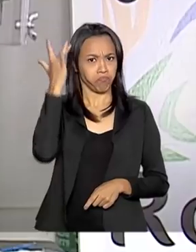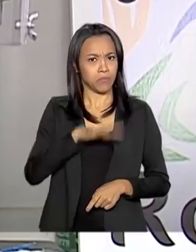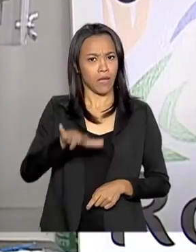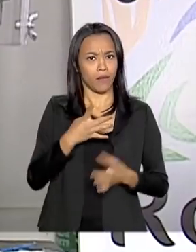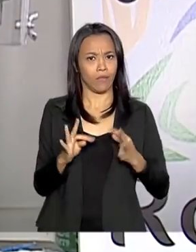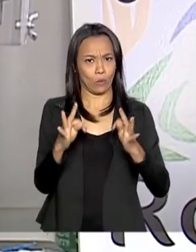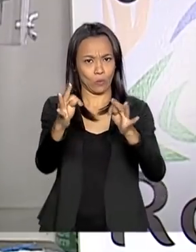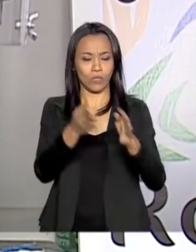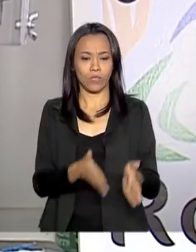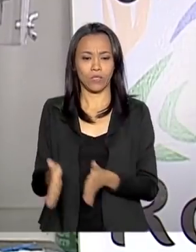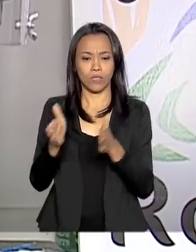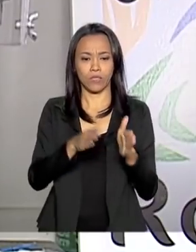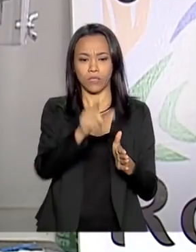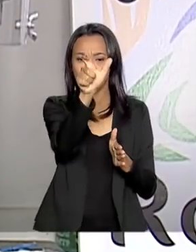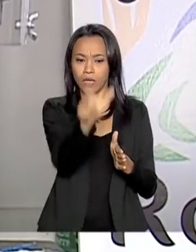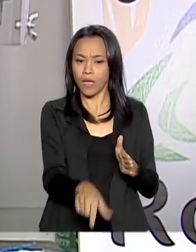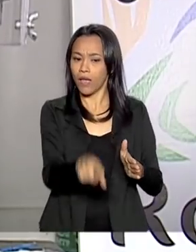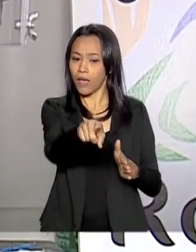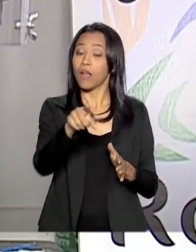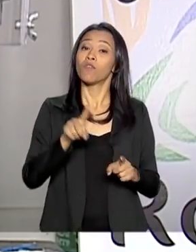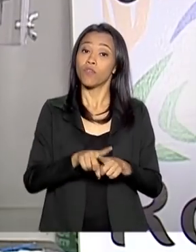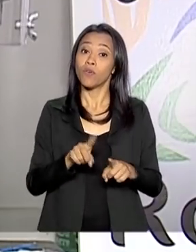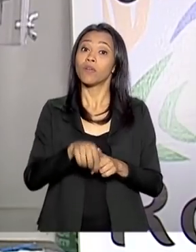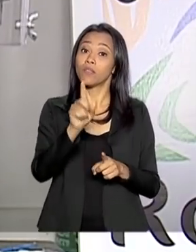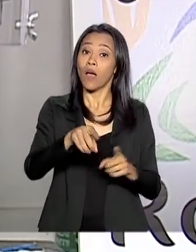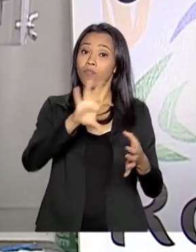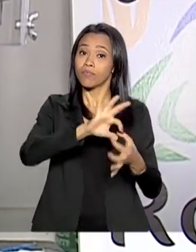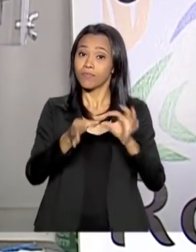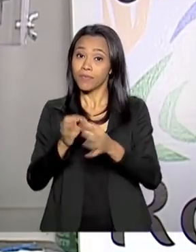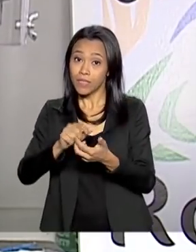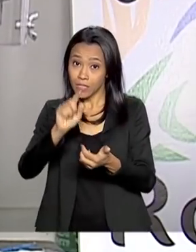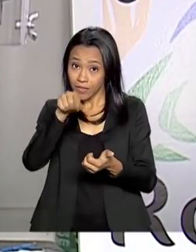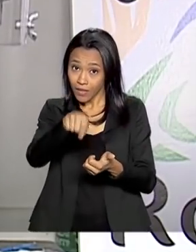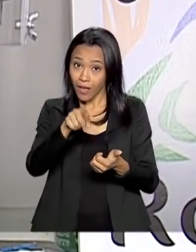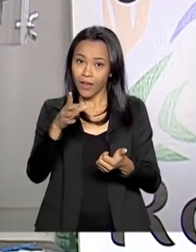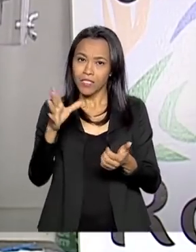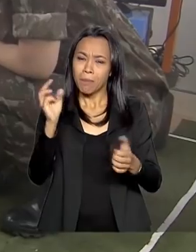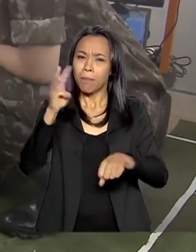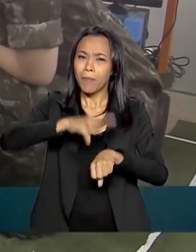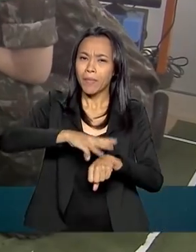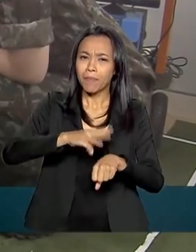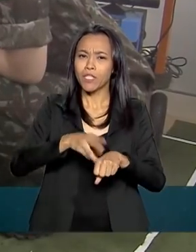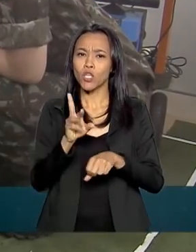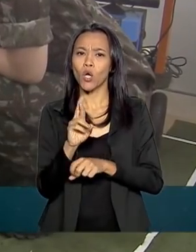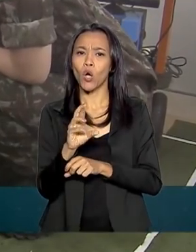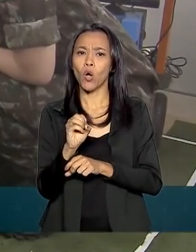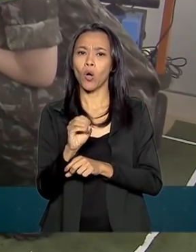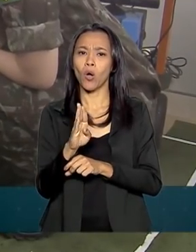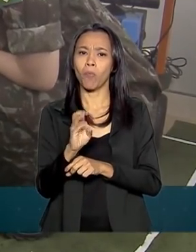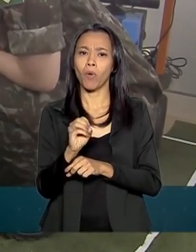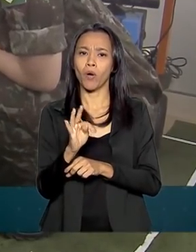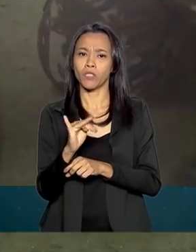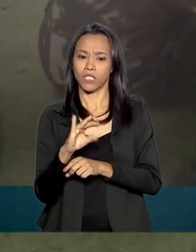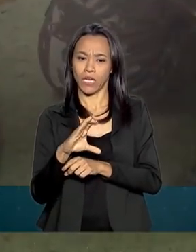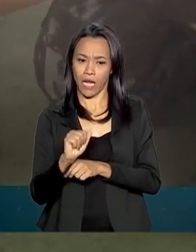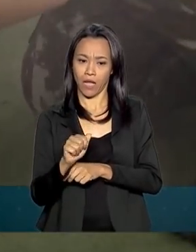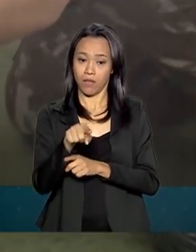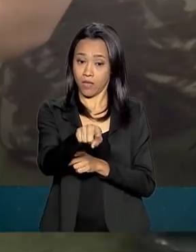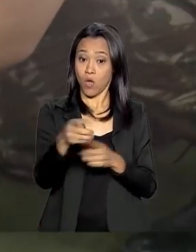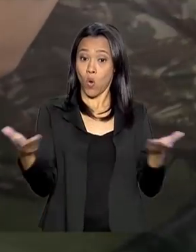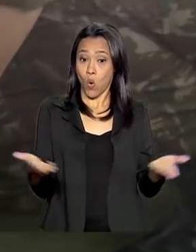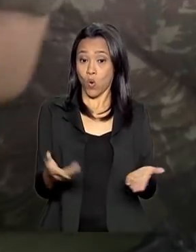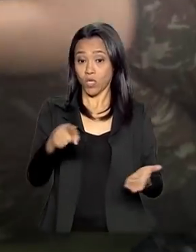Ana foi medalhista de ouro da Olimpíada Brasileira de Robótica quando estava no ensino médio. Hoje, estuda no IME, o